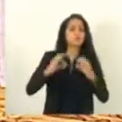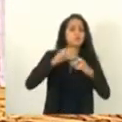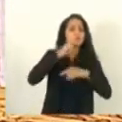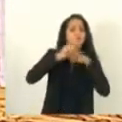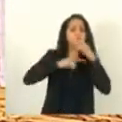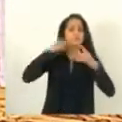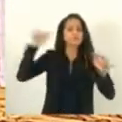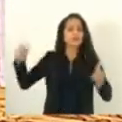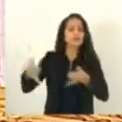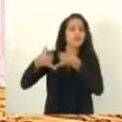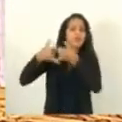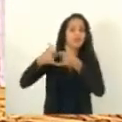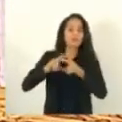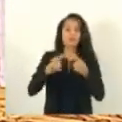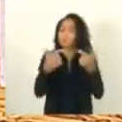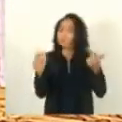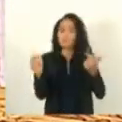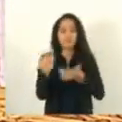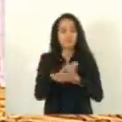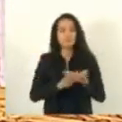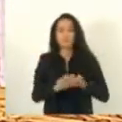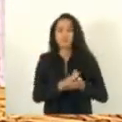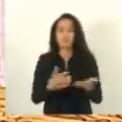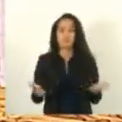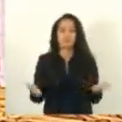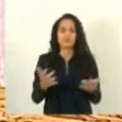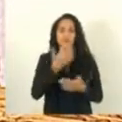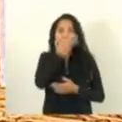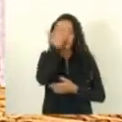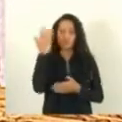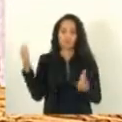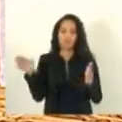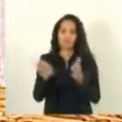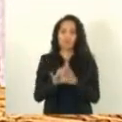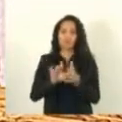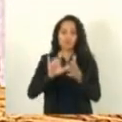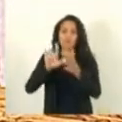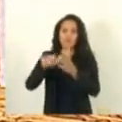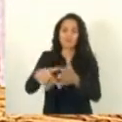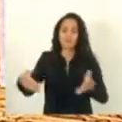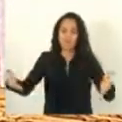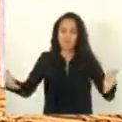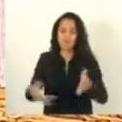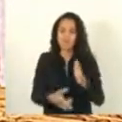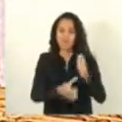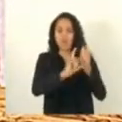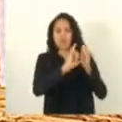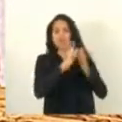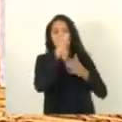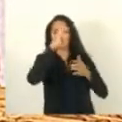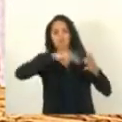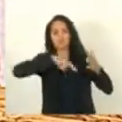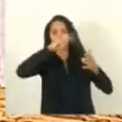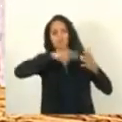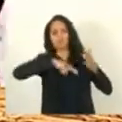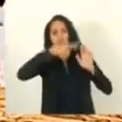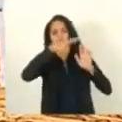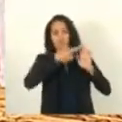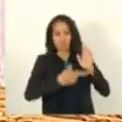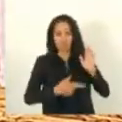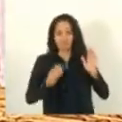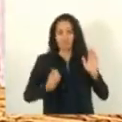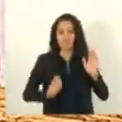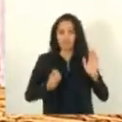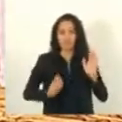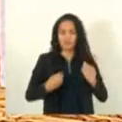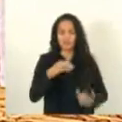não contempla. E aqueles que chegaram atrasado, antes de eu ler aqui a questão do parecer já existente